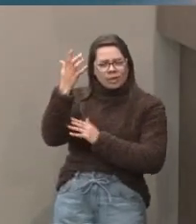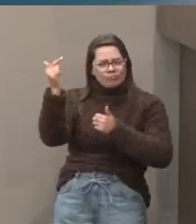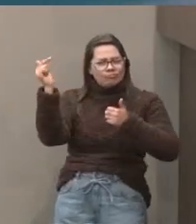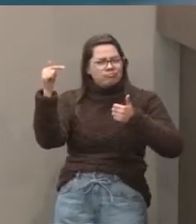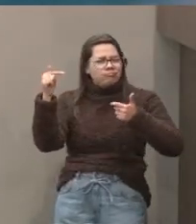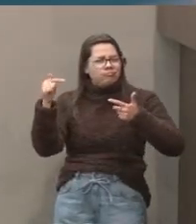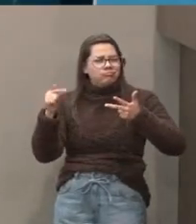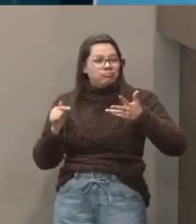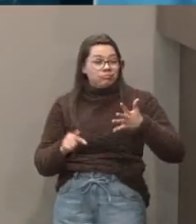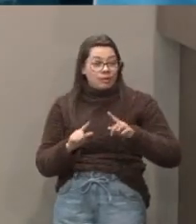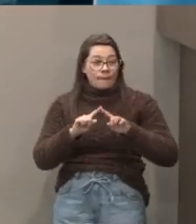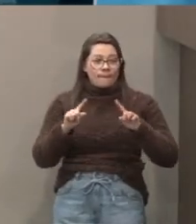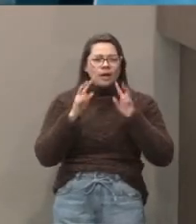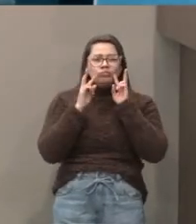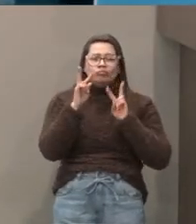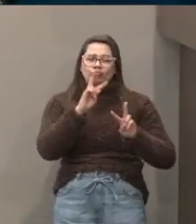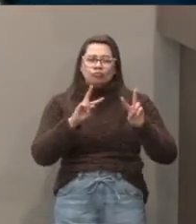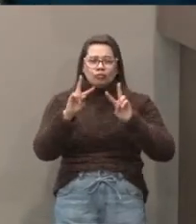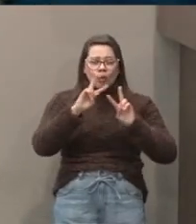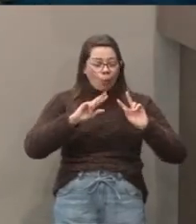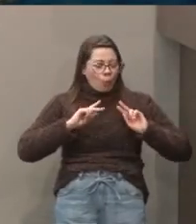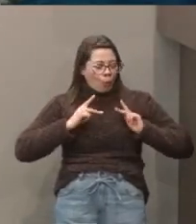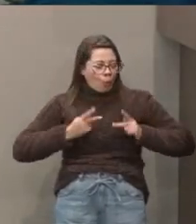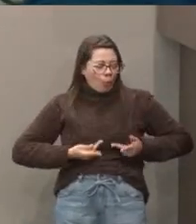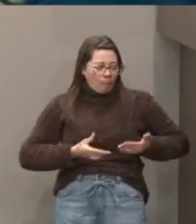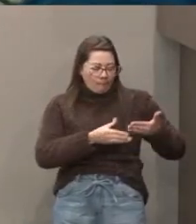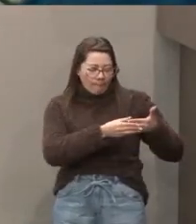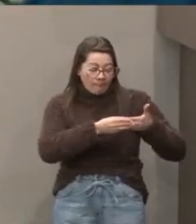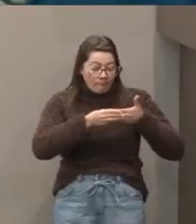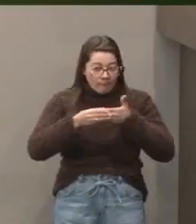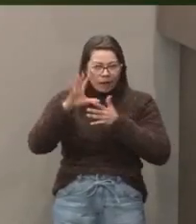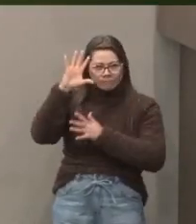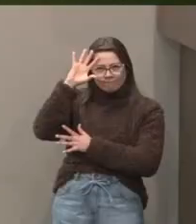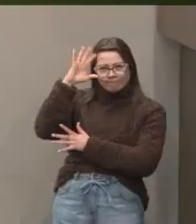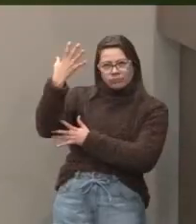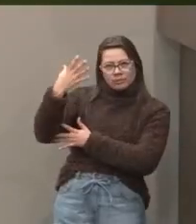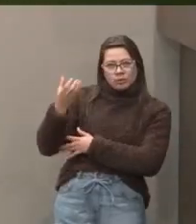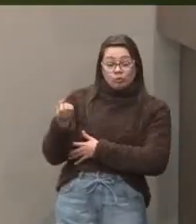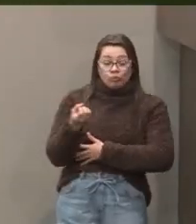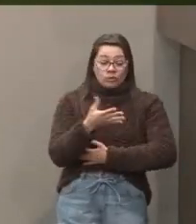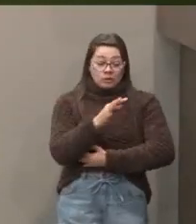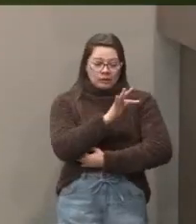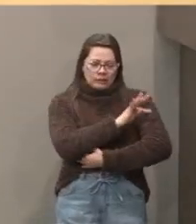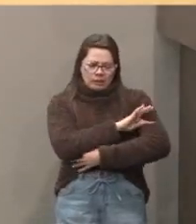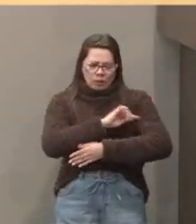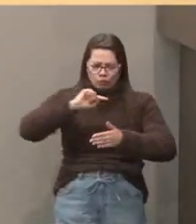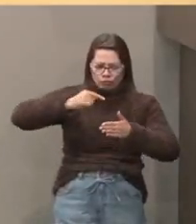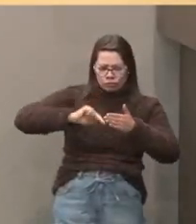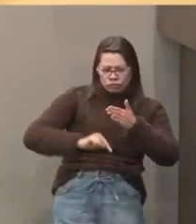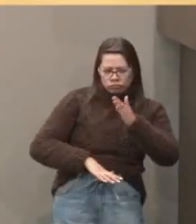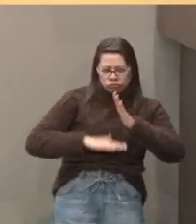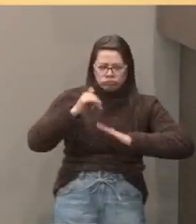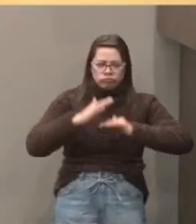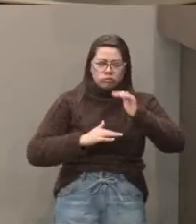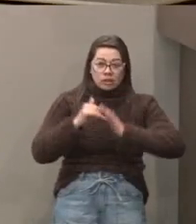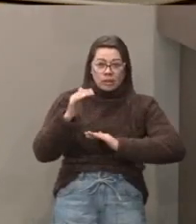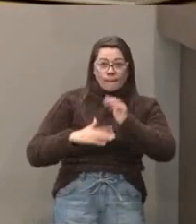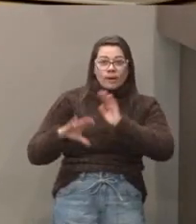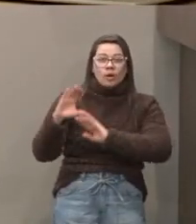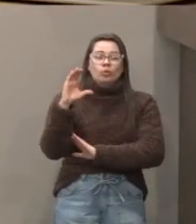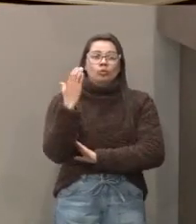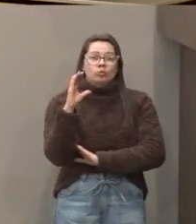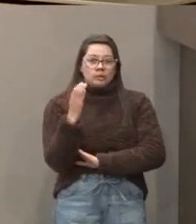inúmeras, mas o olhar humano continua guiando cada decisão. Com novas técnicas, intensa produção científica,